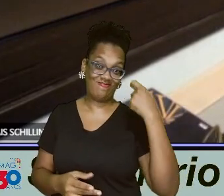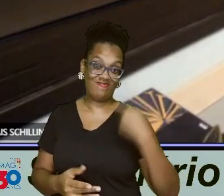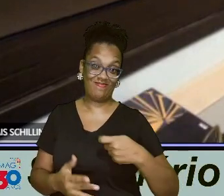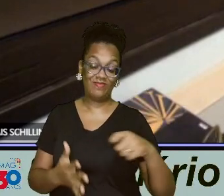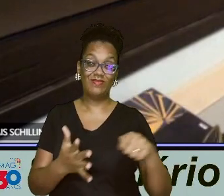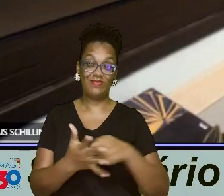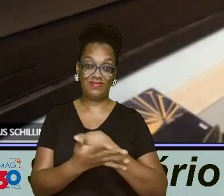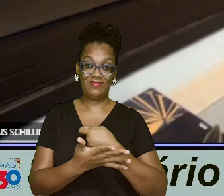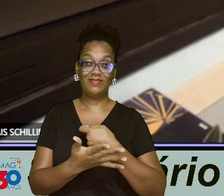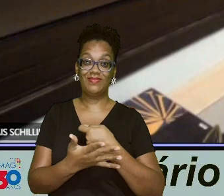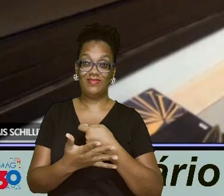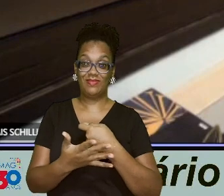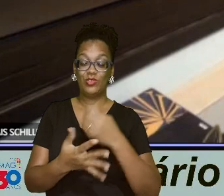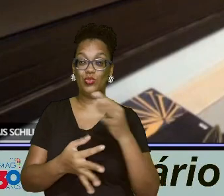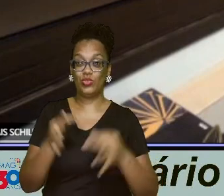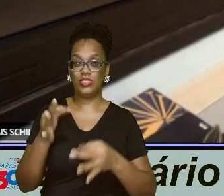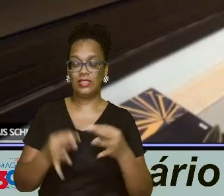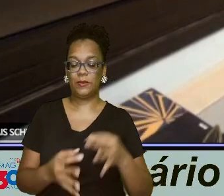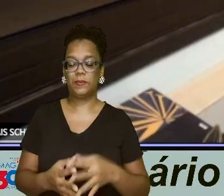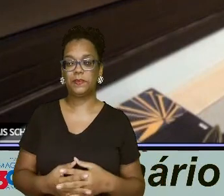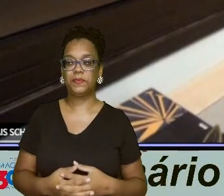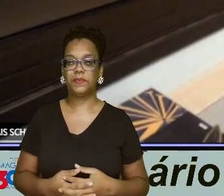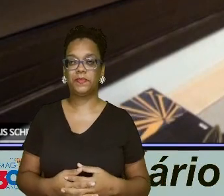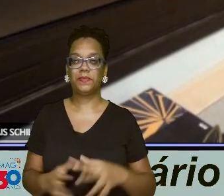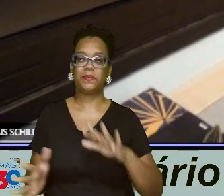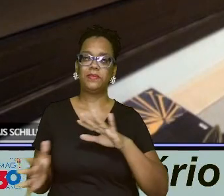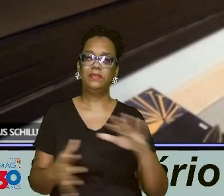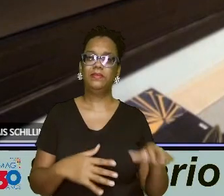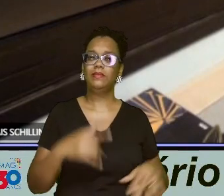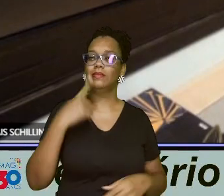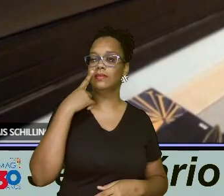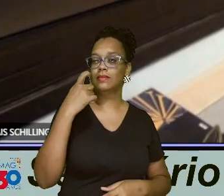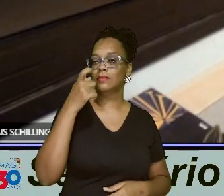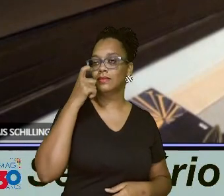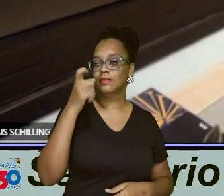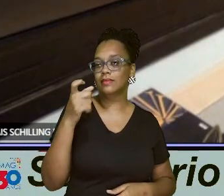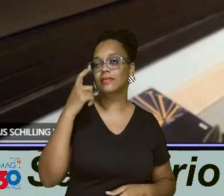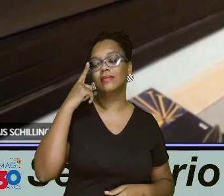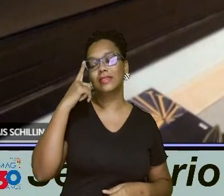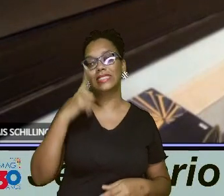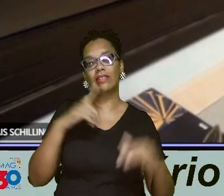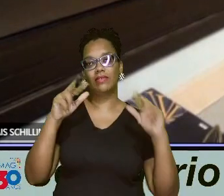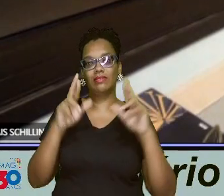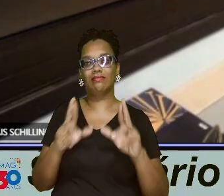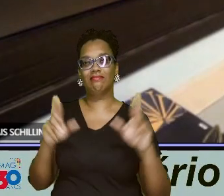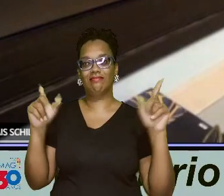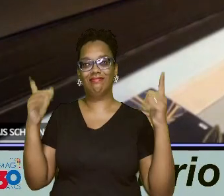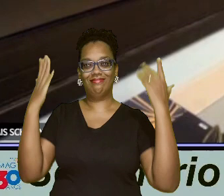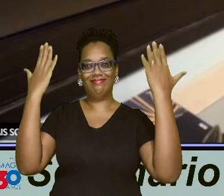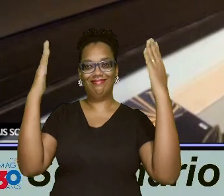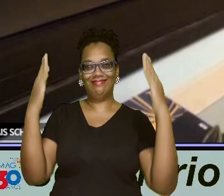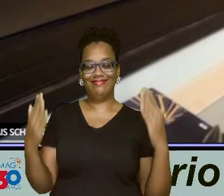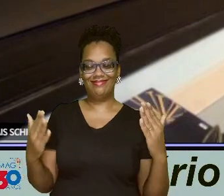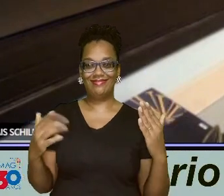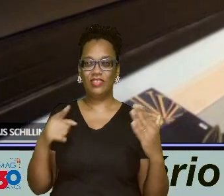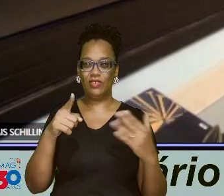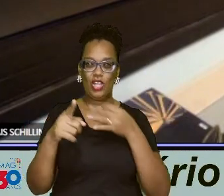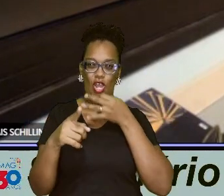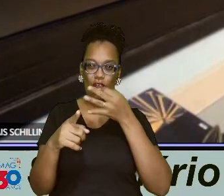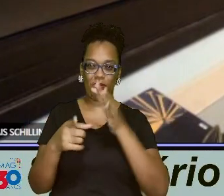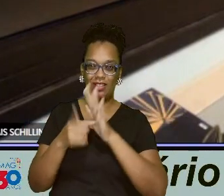judiciais. Muito interessante a amostra ter feito aquela distinção que vocês acabaram de comentar